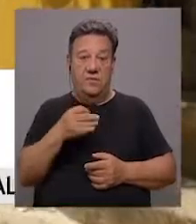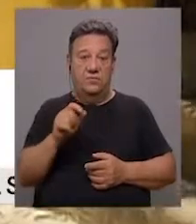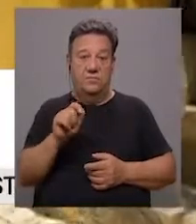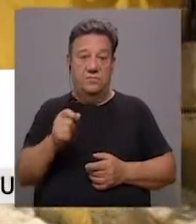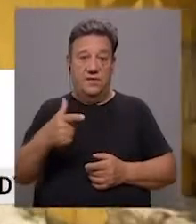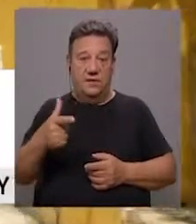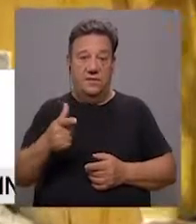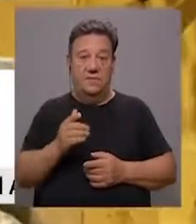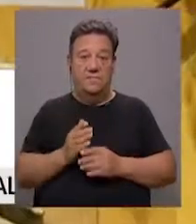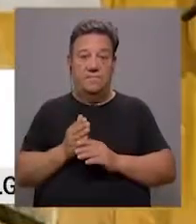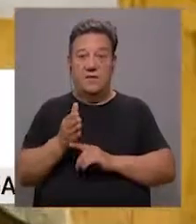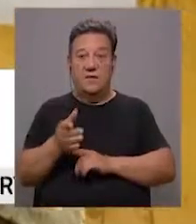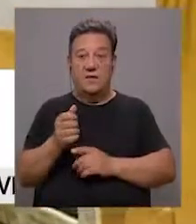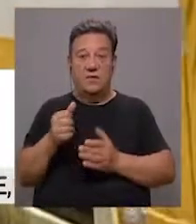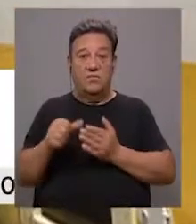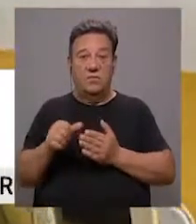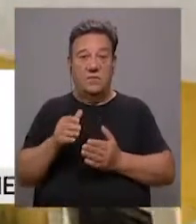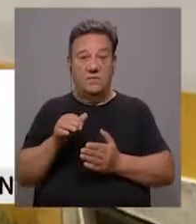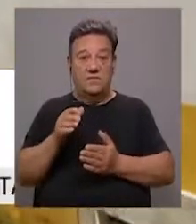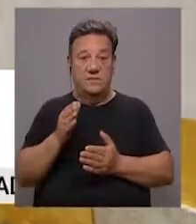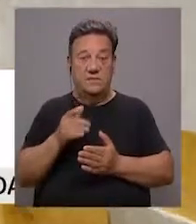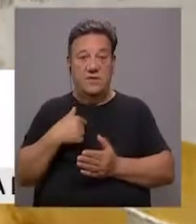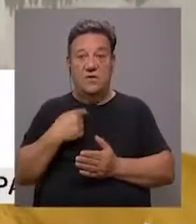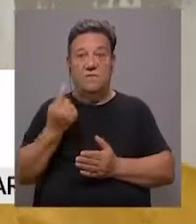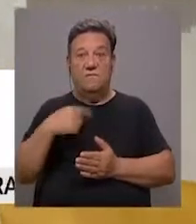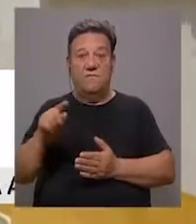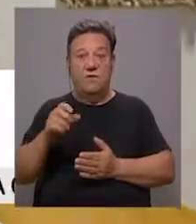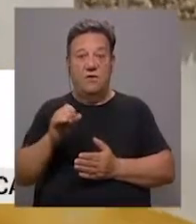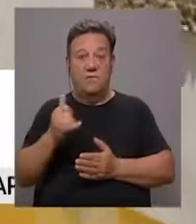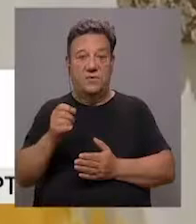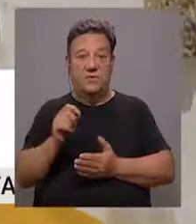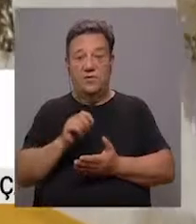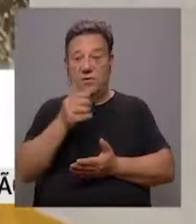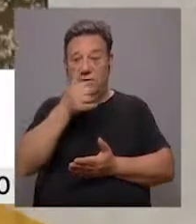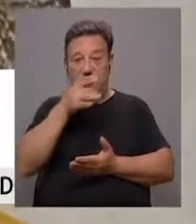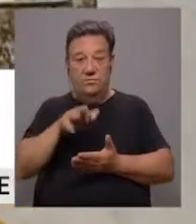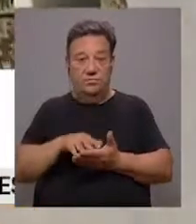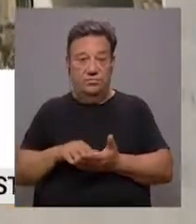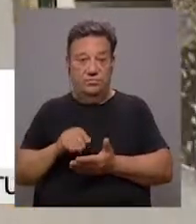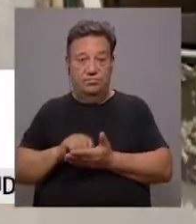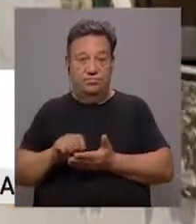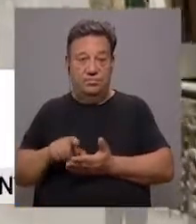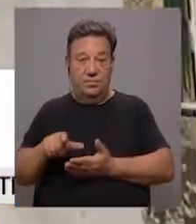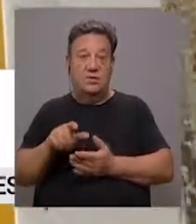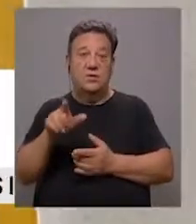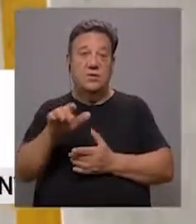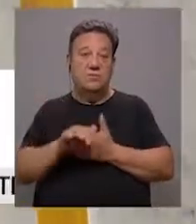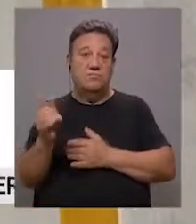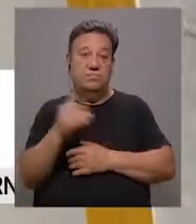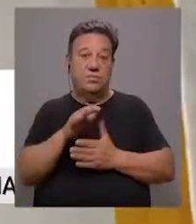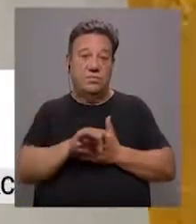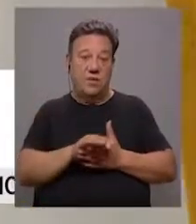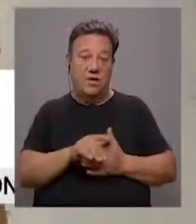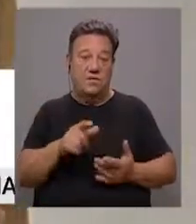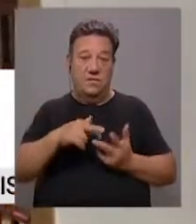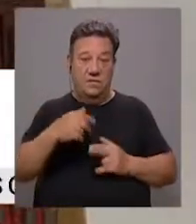www.obidos.pt, aceder ao botão central Eu vou a Óbidos e preencher um formulário. O voucher será enviado pelo correio. A autarquia